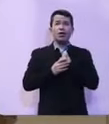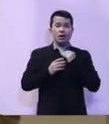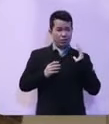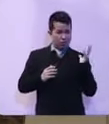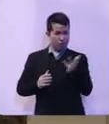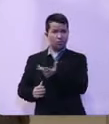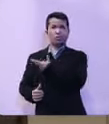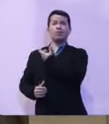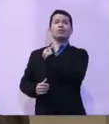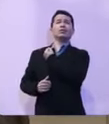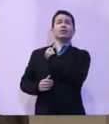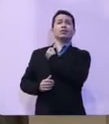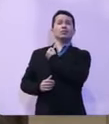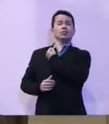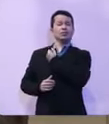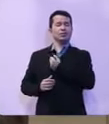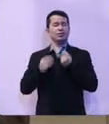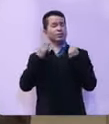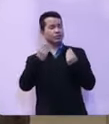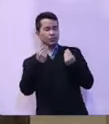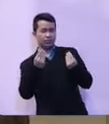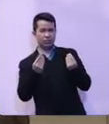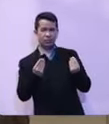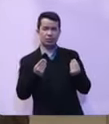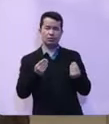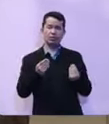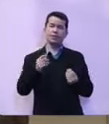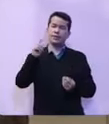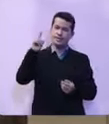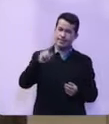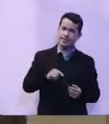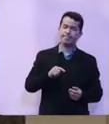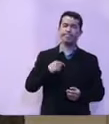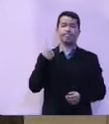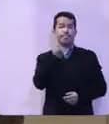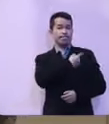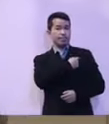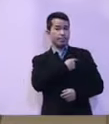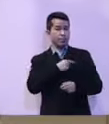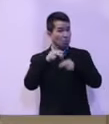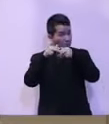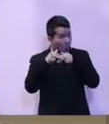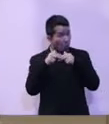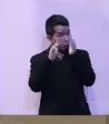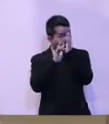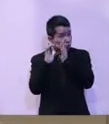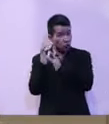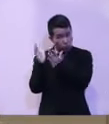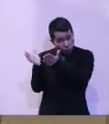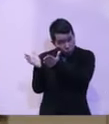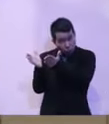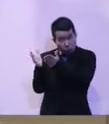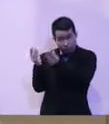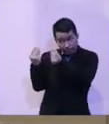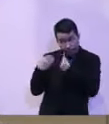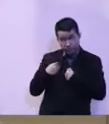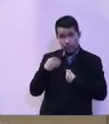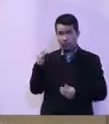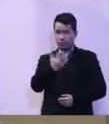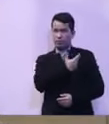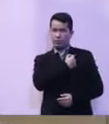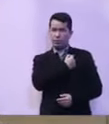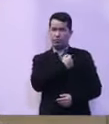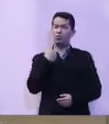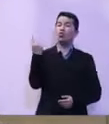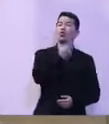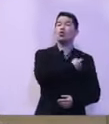daquilo que Jesus fez por nós na cruz, termos os nossos nomes escritos no livro da vida. Alguém